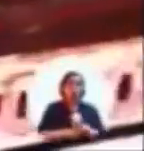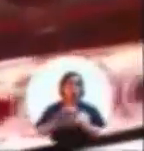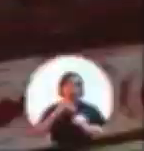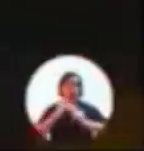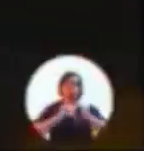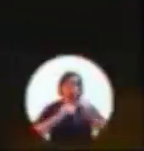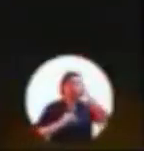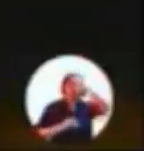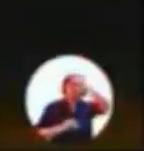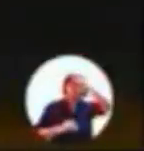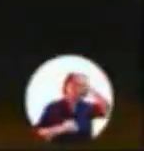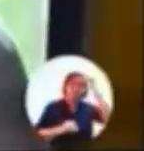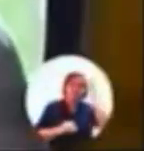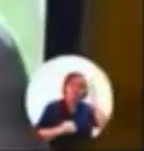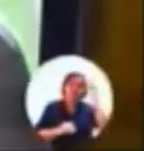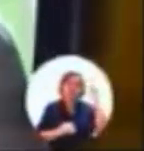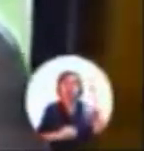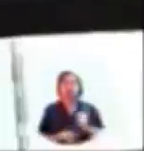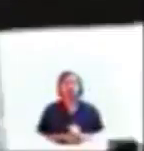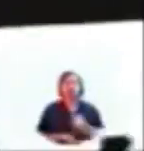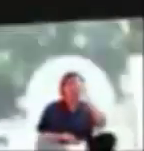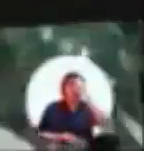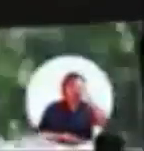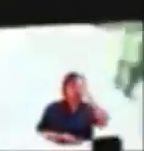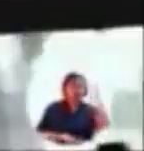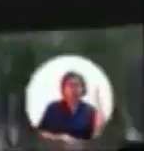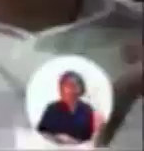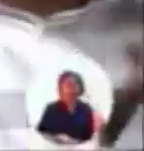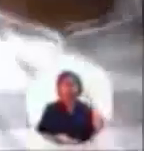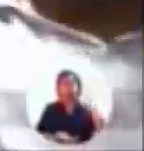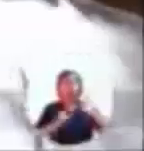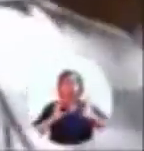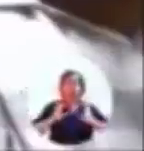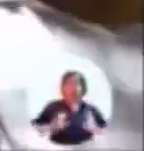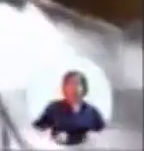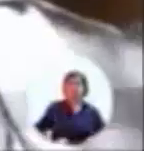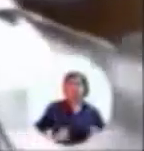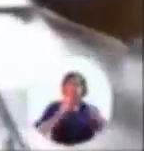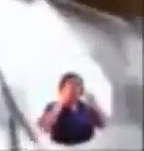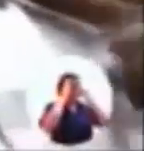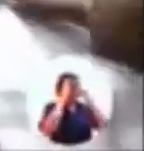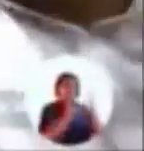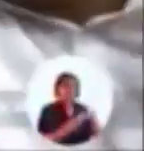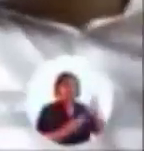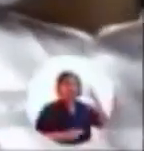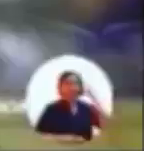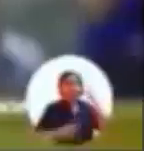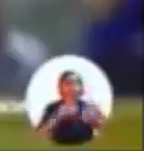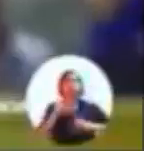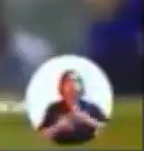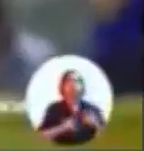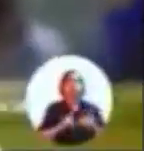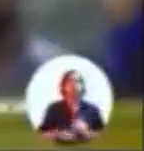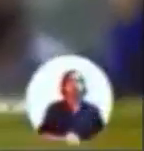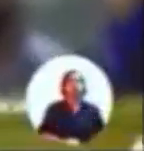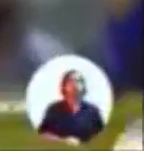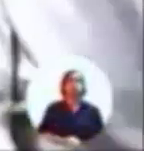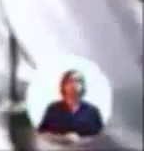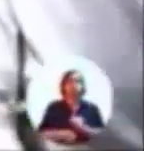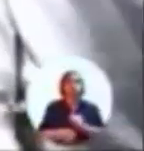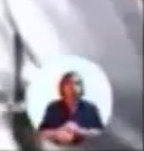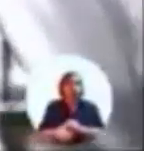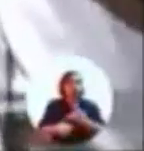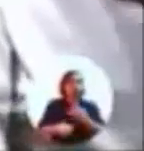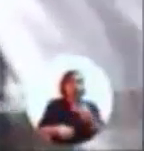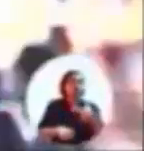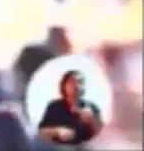das tarifas mais caras entre as capitais do país. A gente vai cobrar, e se não cobrar, a gente vai rescindir esse contrato. Senão a gente vai ter que aguentar essa empresa mais 20